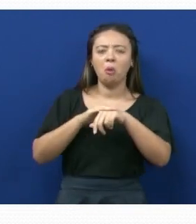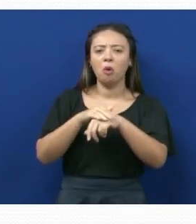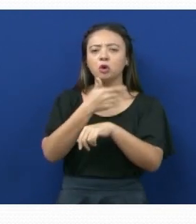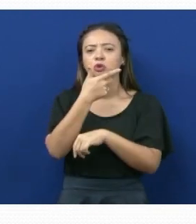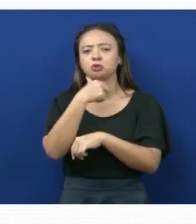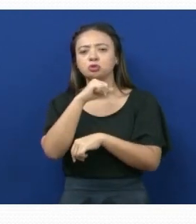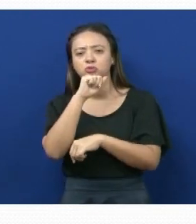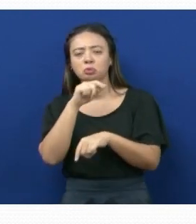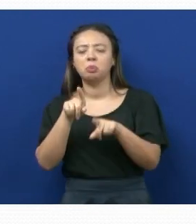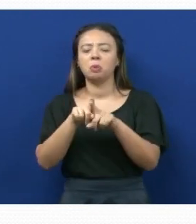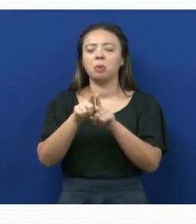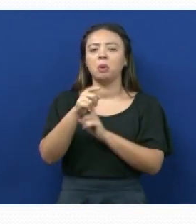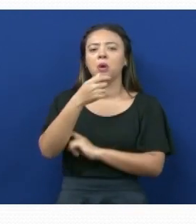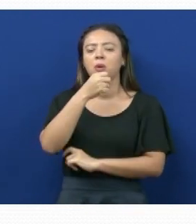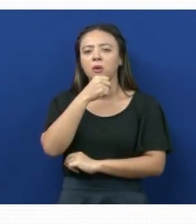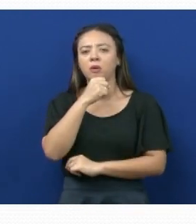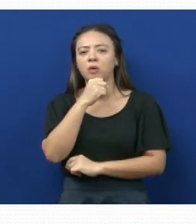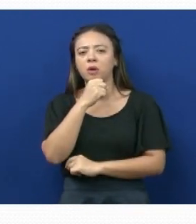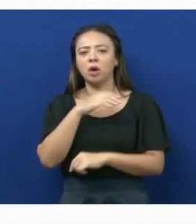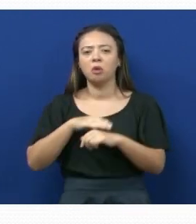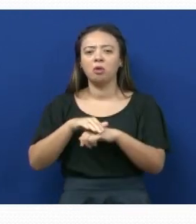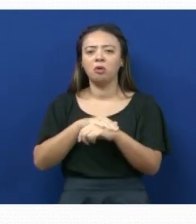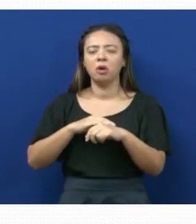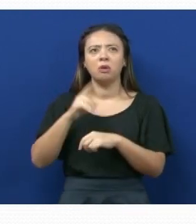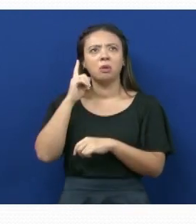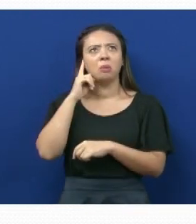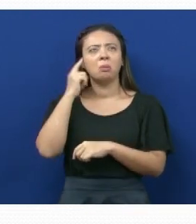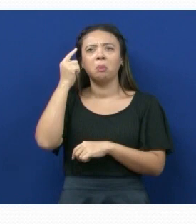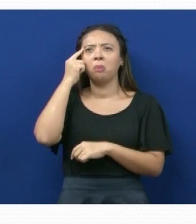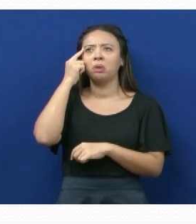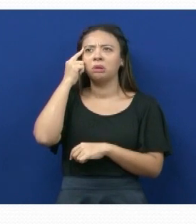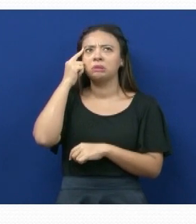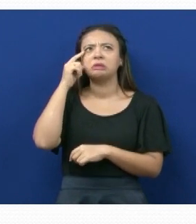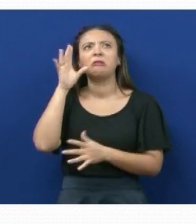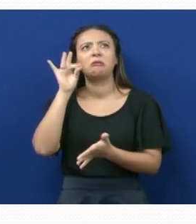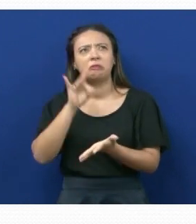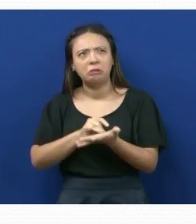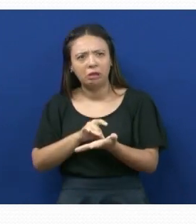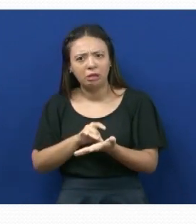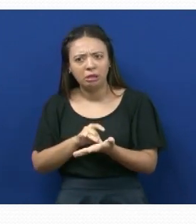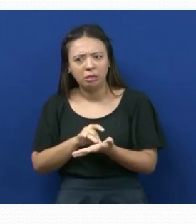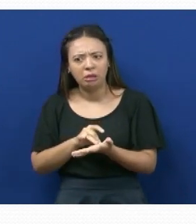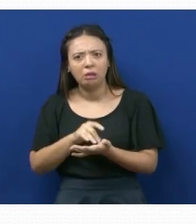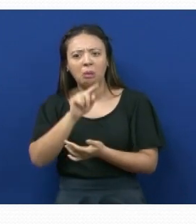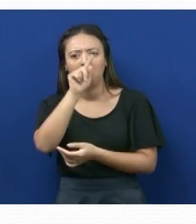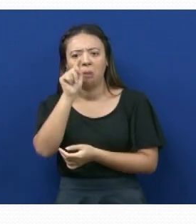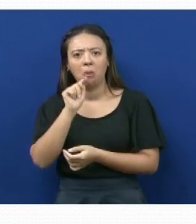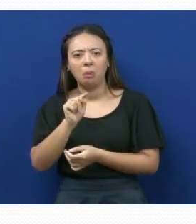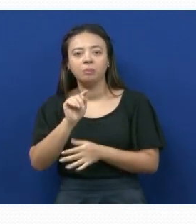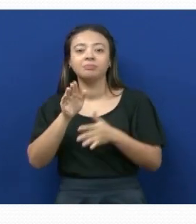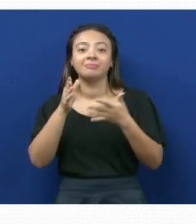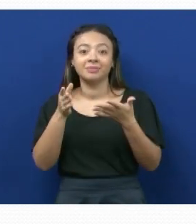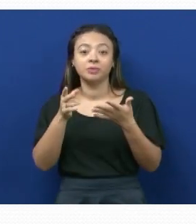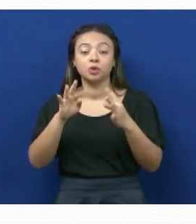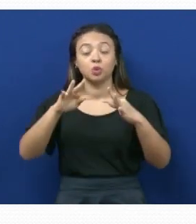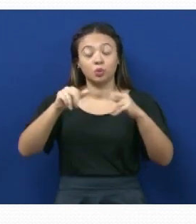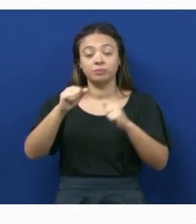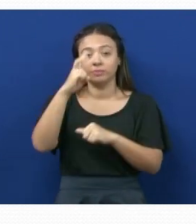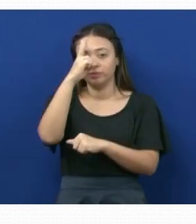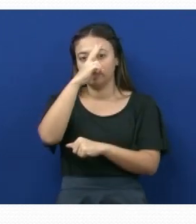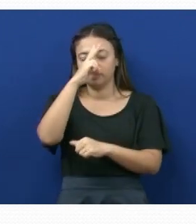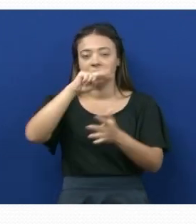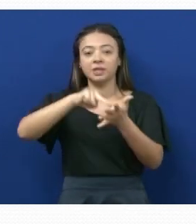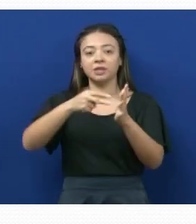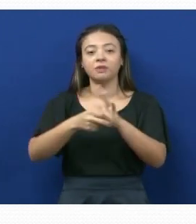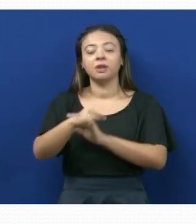aquelas histórias que você fica se perguntando se aconteceram de verdade ou não? É isso aí. Essas histórias são chamadas de causo, que são